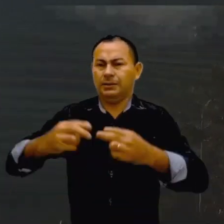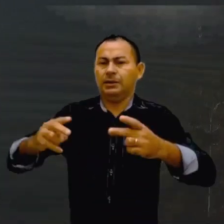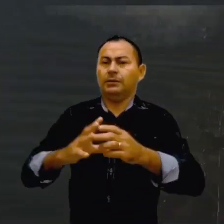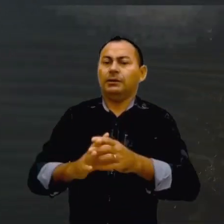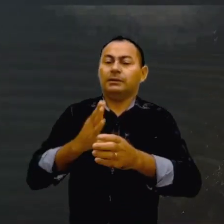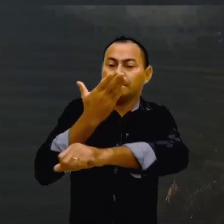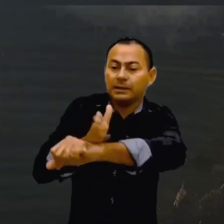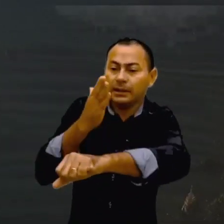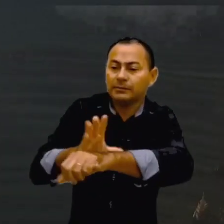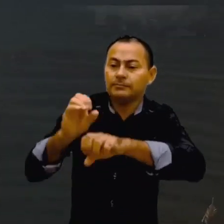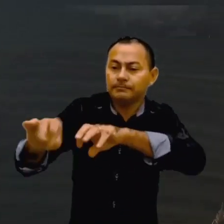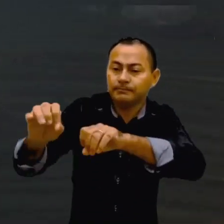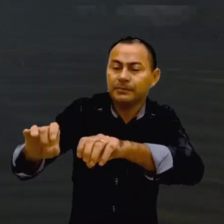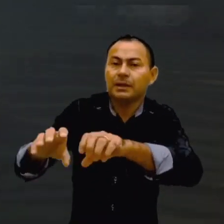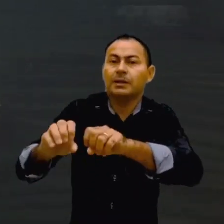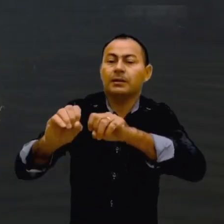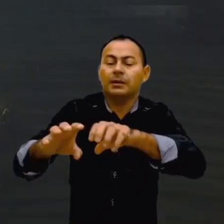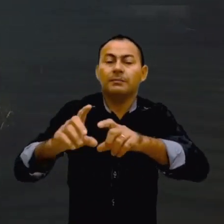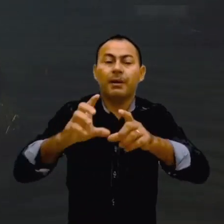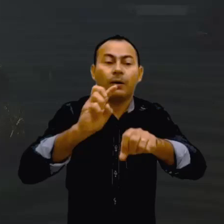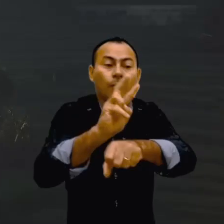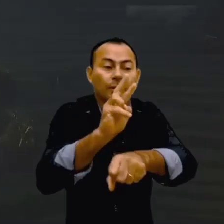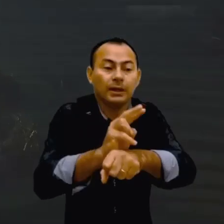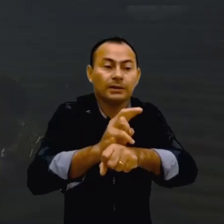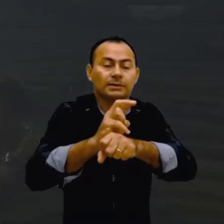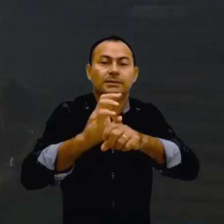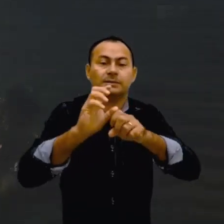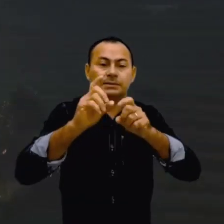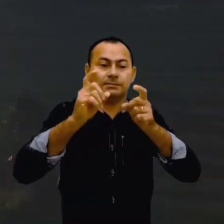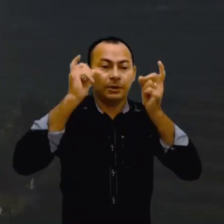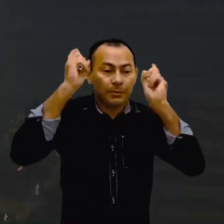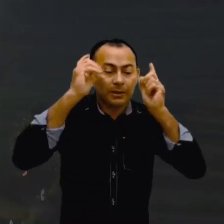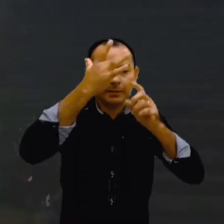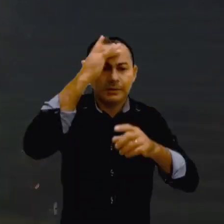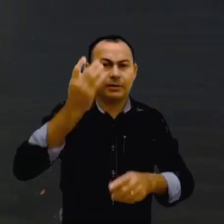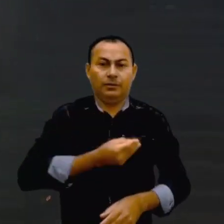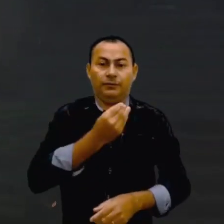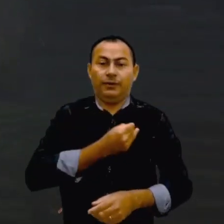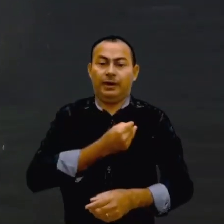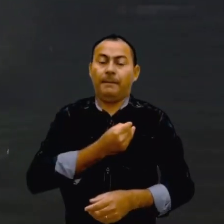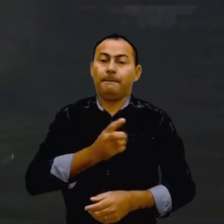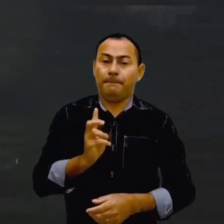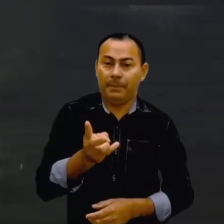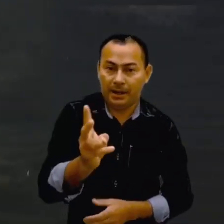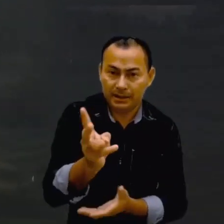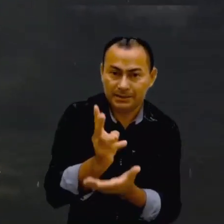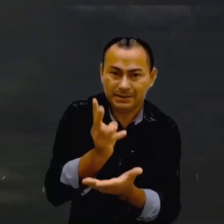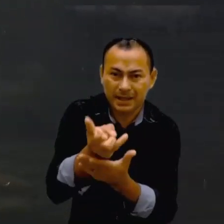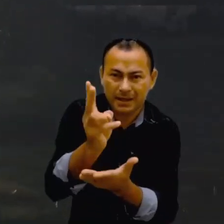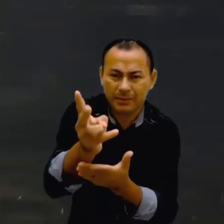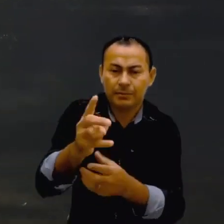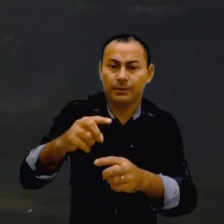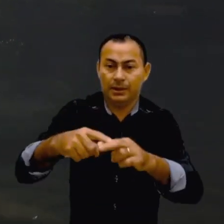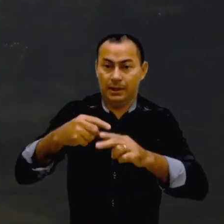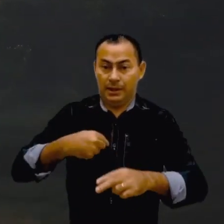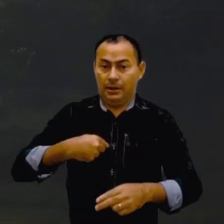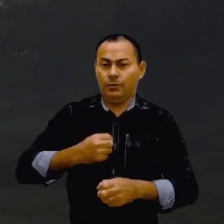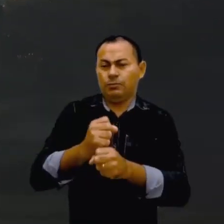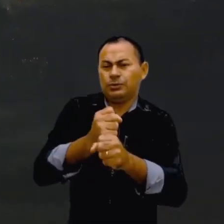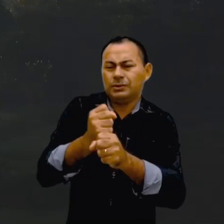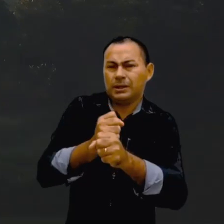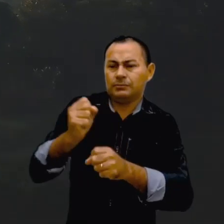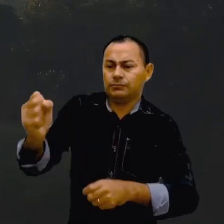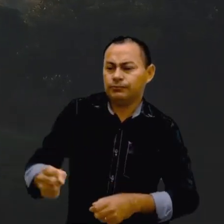e separadas, para cuidar das preocupações daqueles que vão viver para sempre. Precisei de muitos anos como pastor